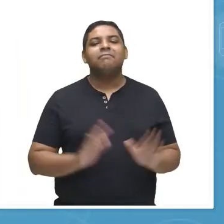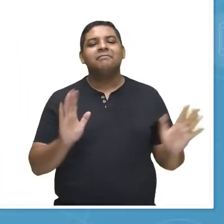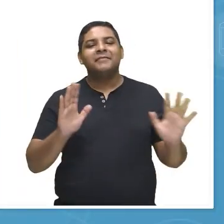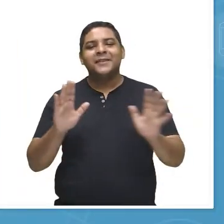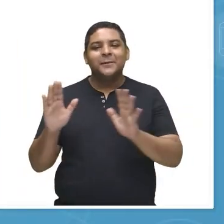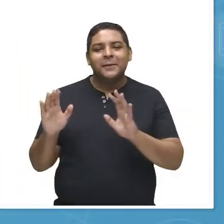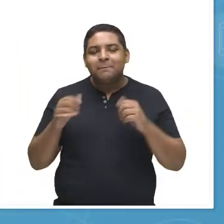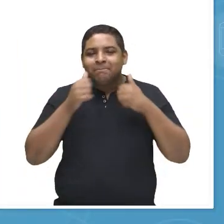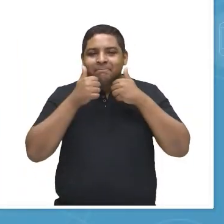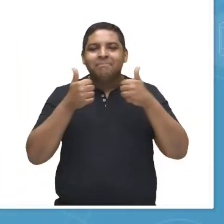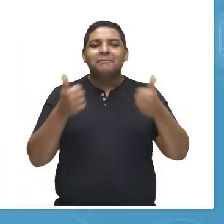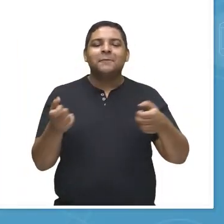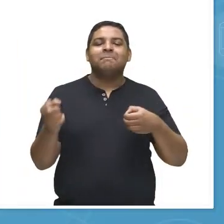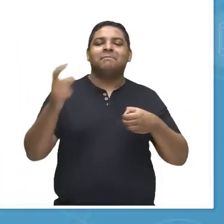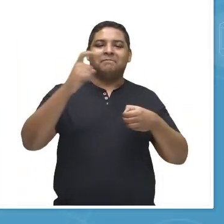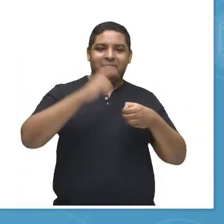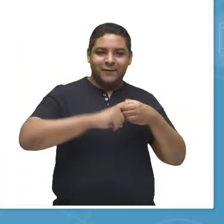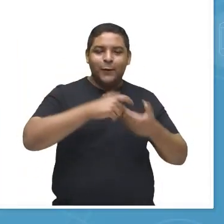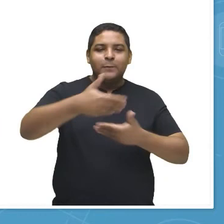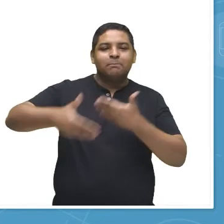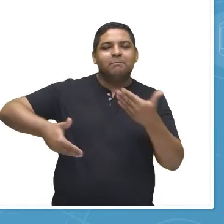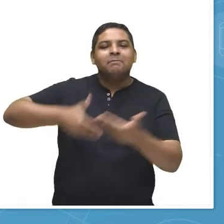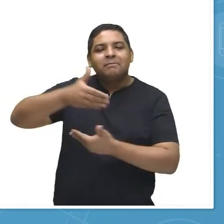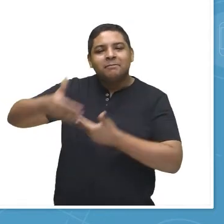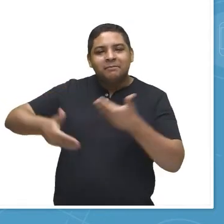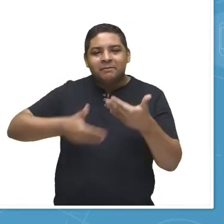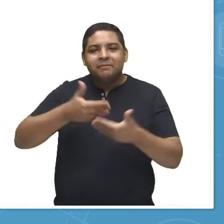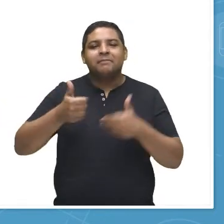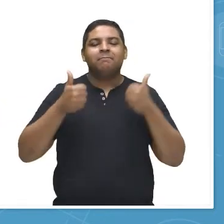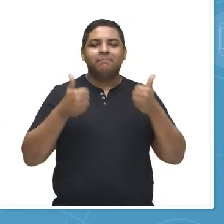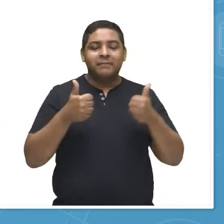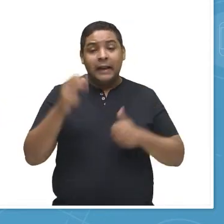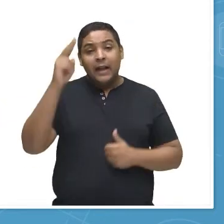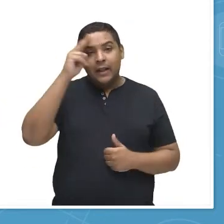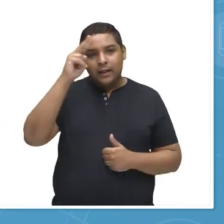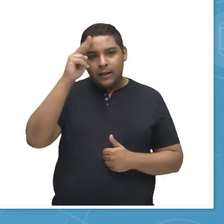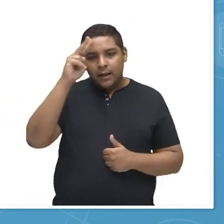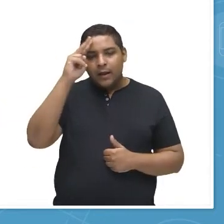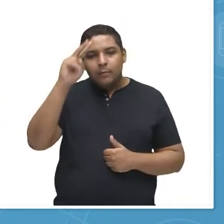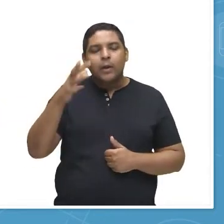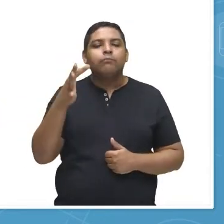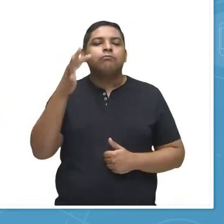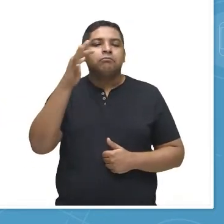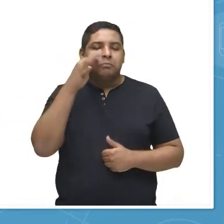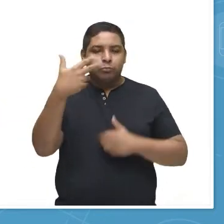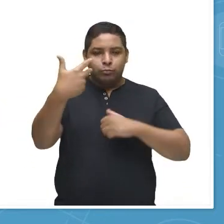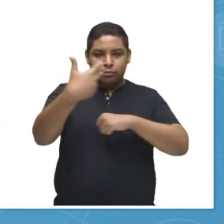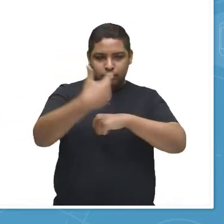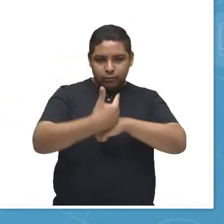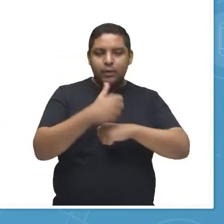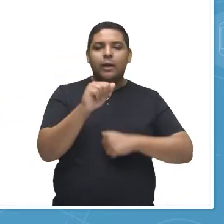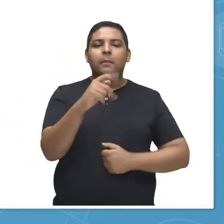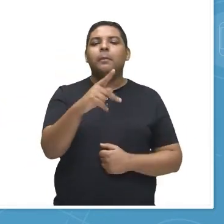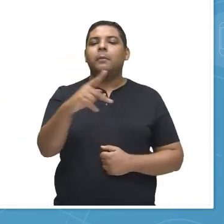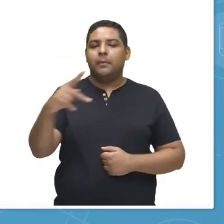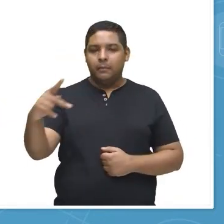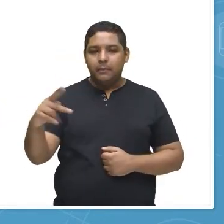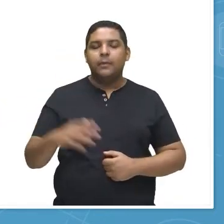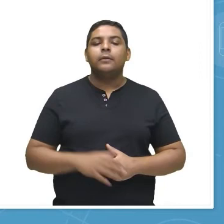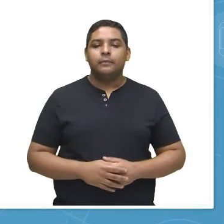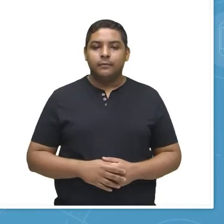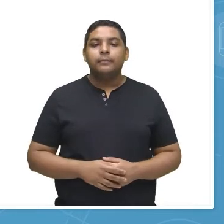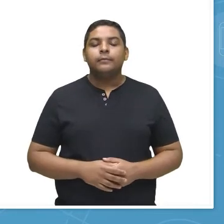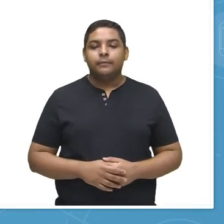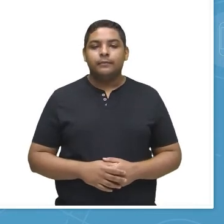Muito bem, pessoal, estamos de volta aí para o nosso momento de interatividade. Lembrando que nós estamos ao vivo aqui pelo aplicativo do Aula em